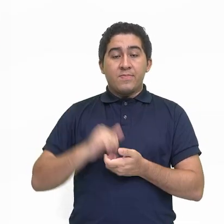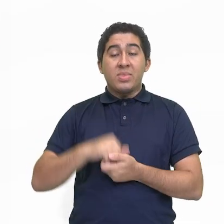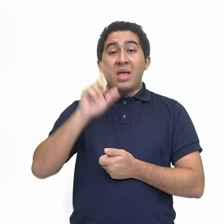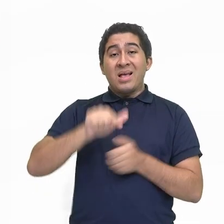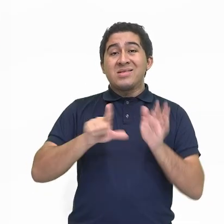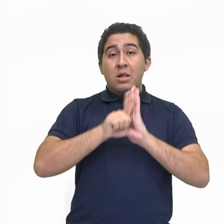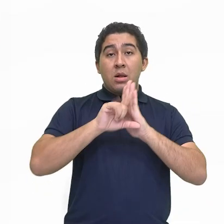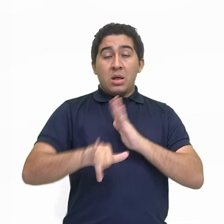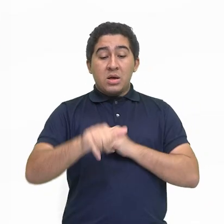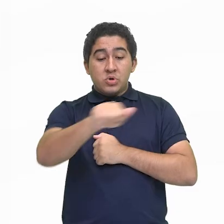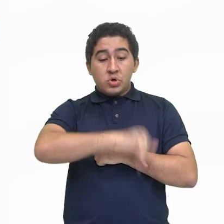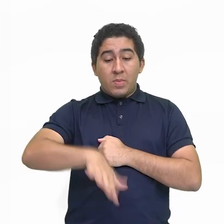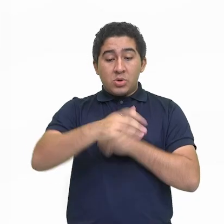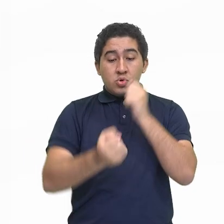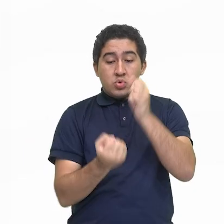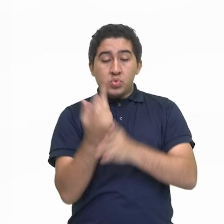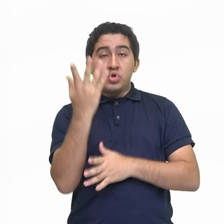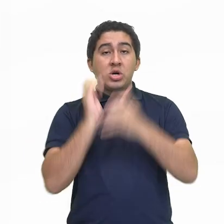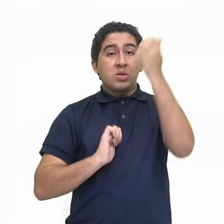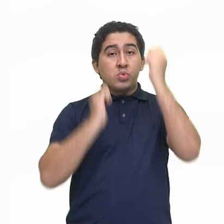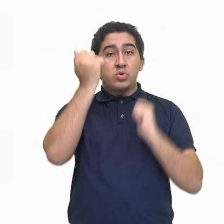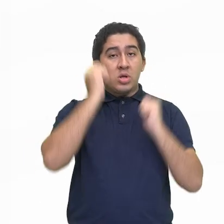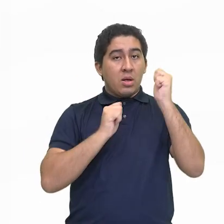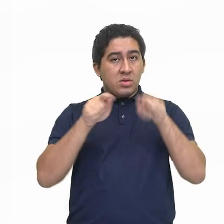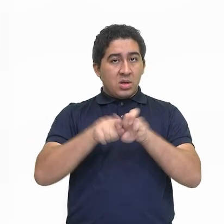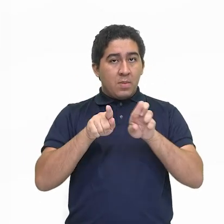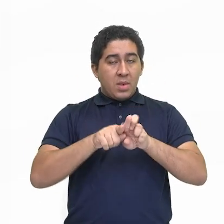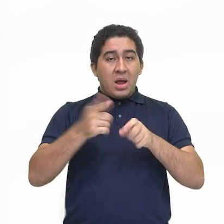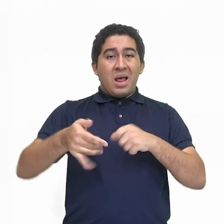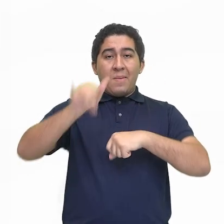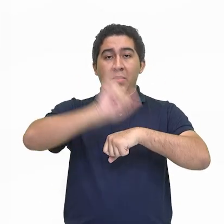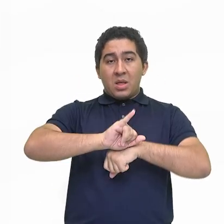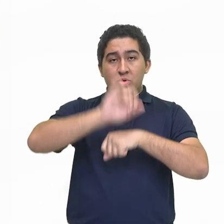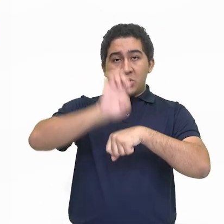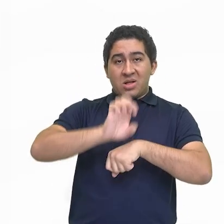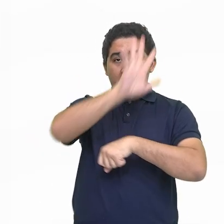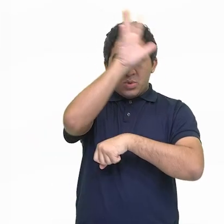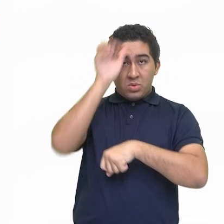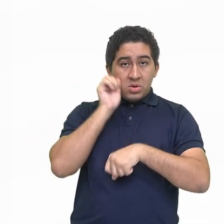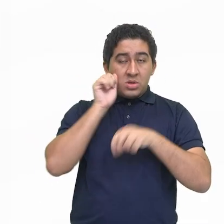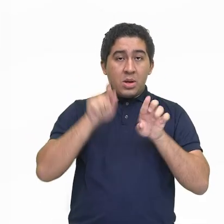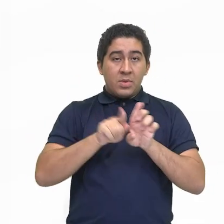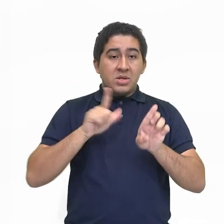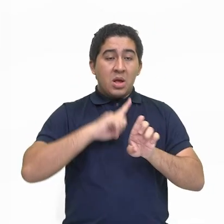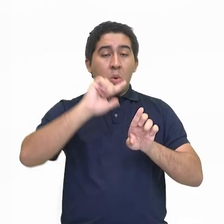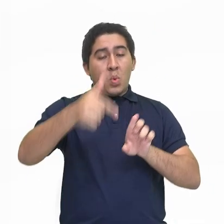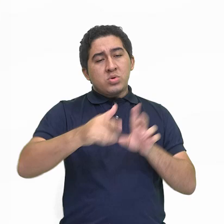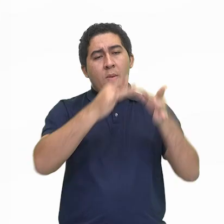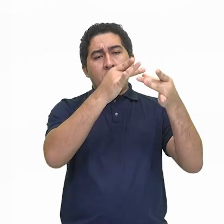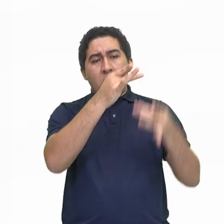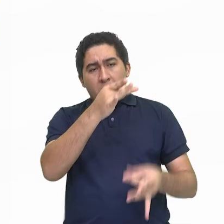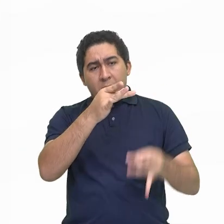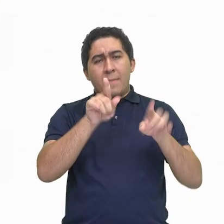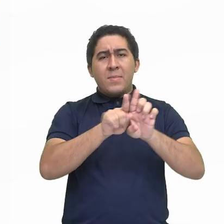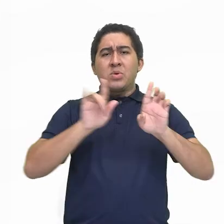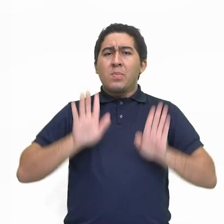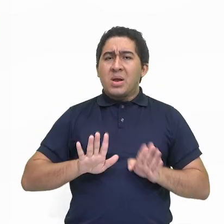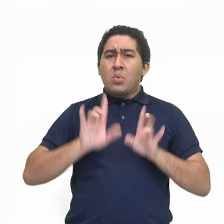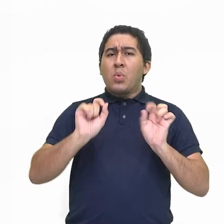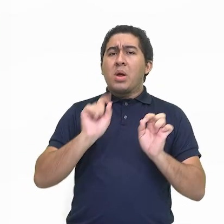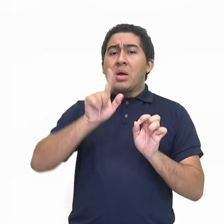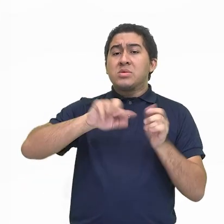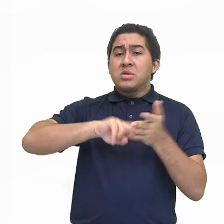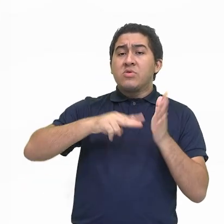cria uma Zona Franca na cidade de Manaus, capital do estado do Amazonas, e dá outras providências. O que de fato é uma Zona